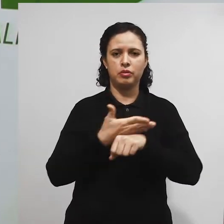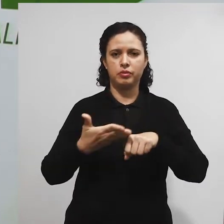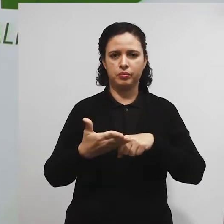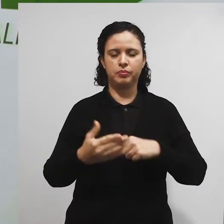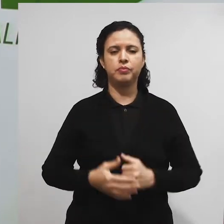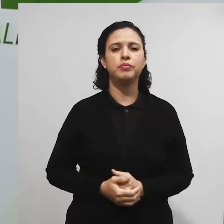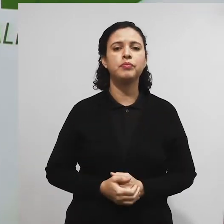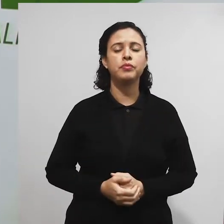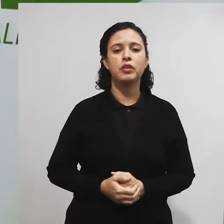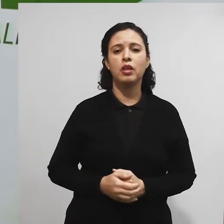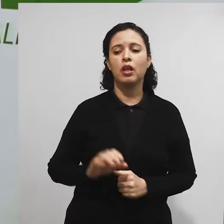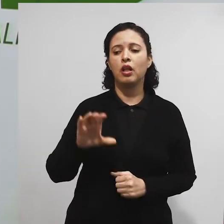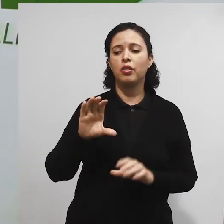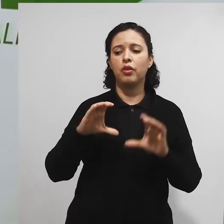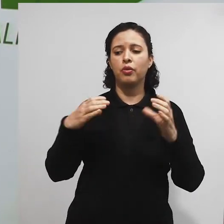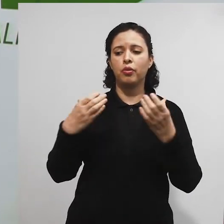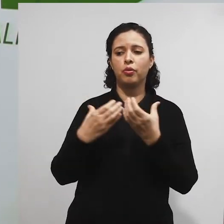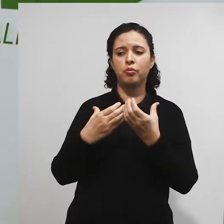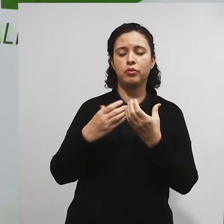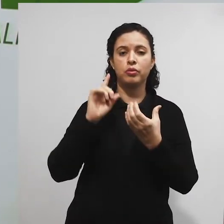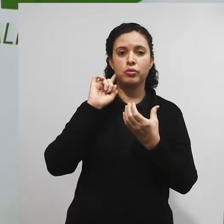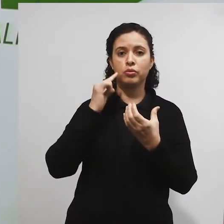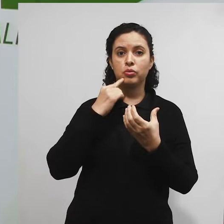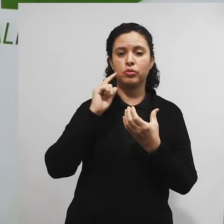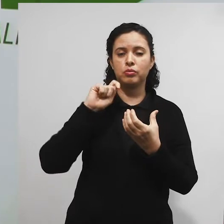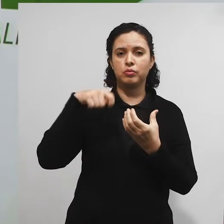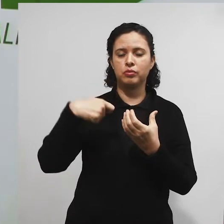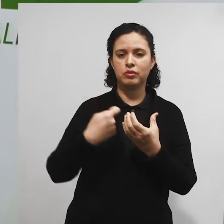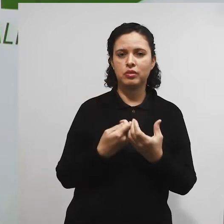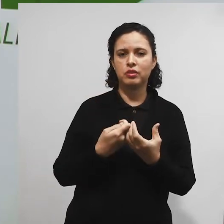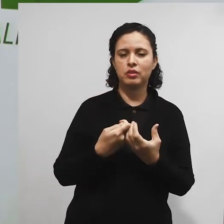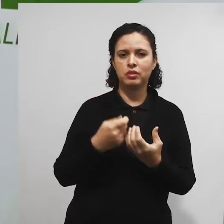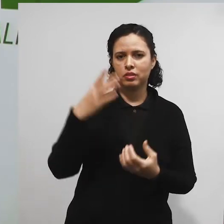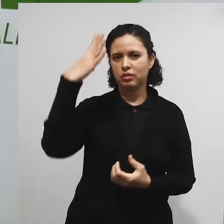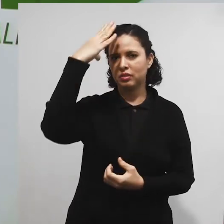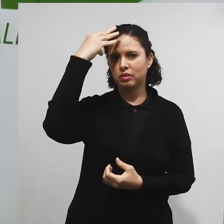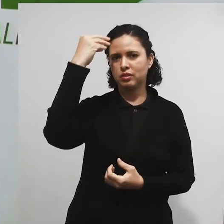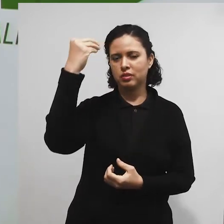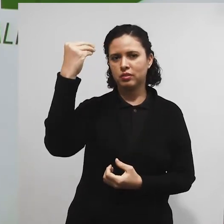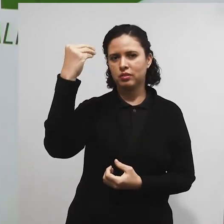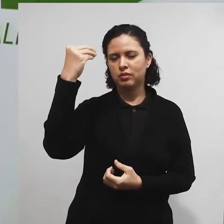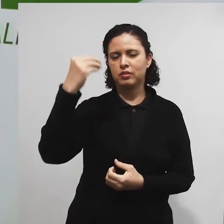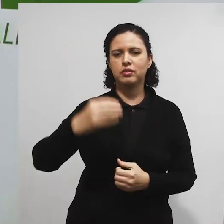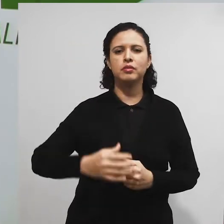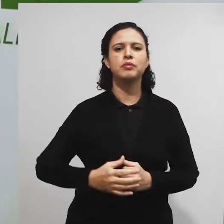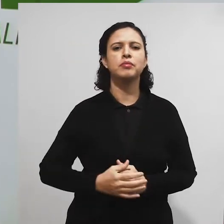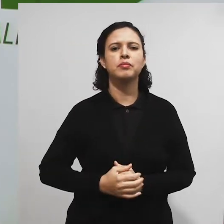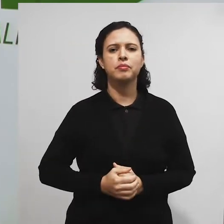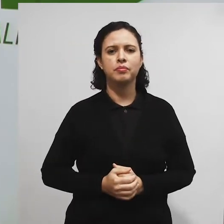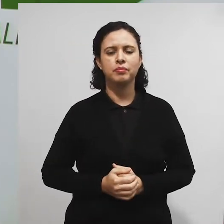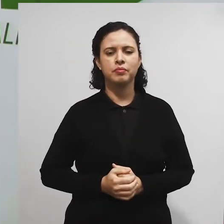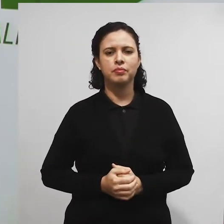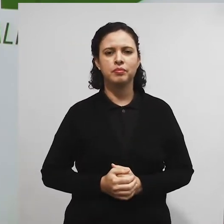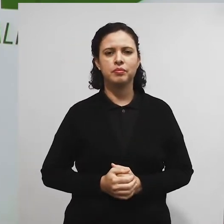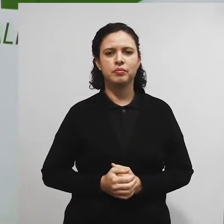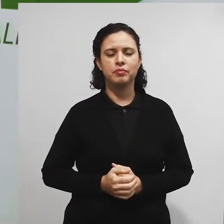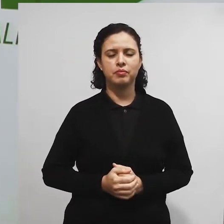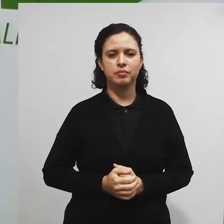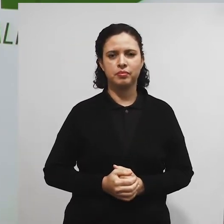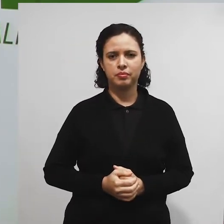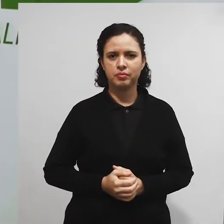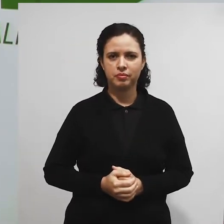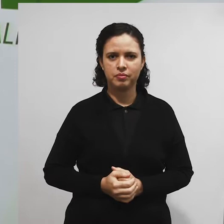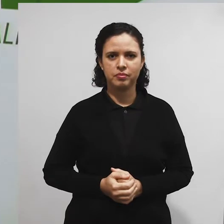clara. Na comunidade surda, eu fui batizado pelo nome de o símbolo